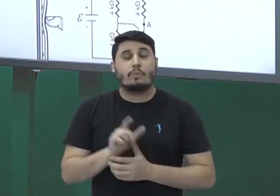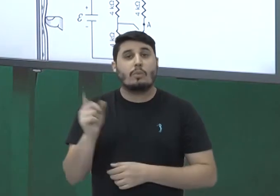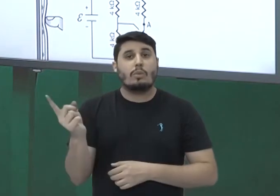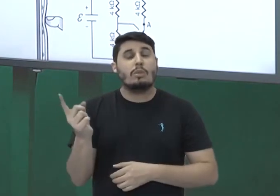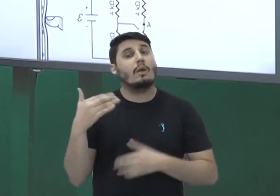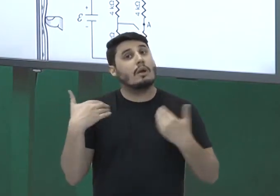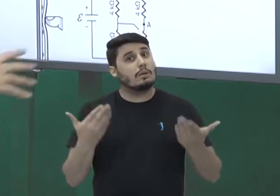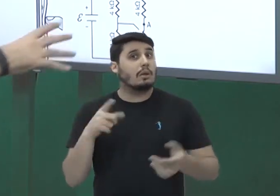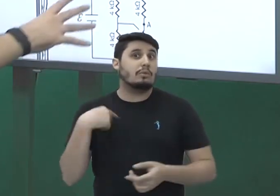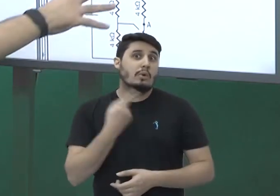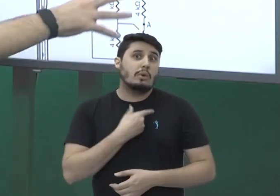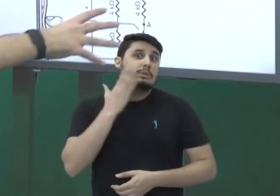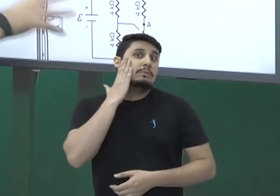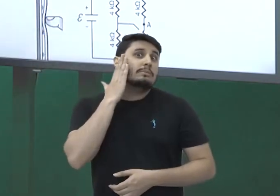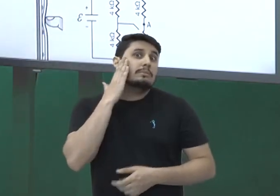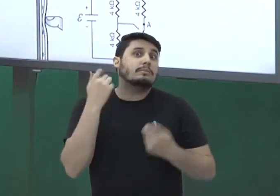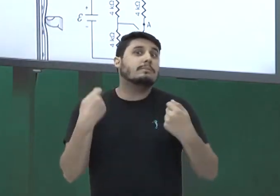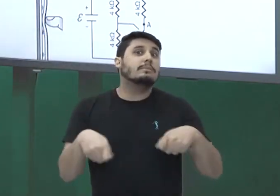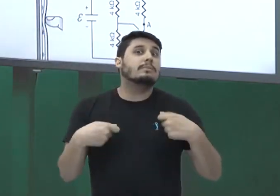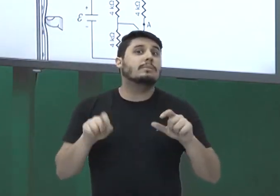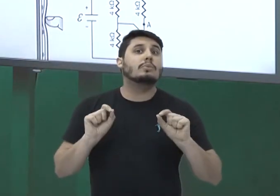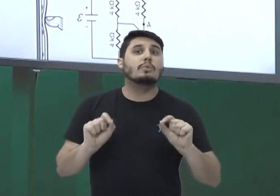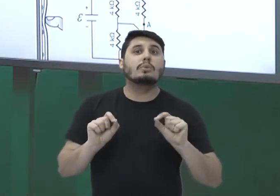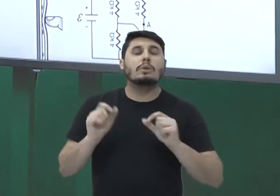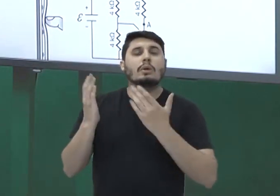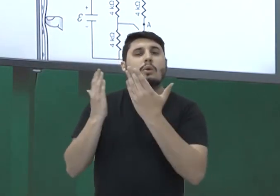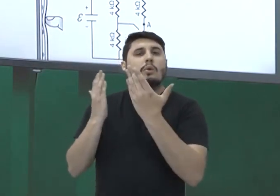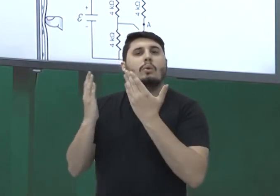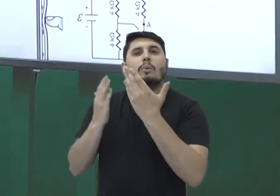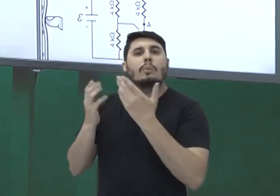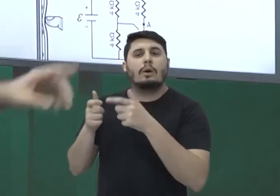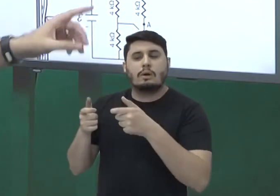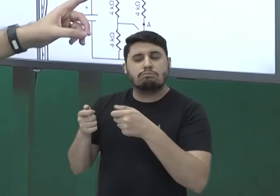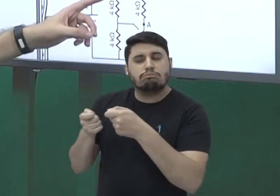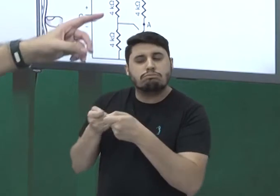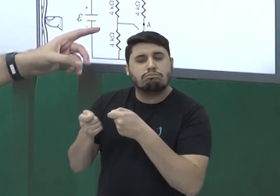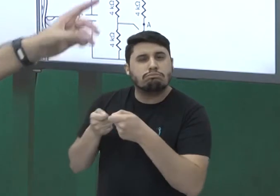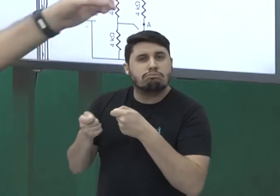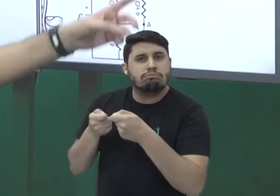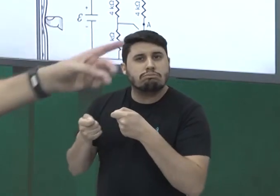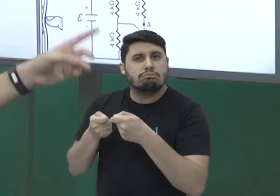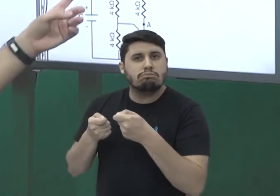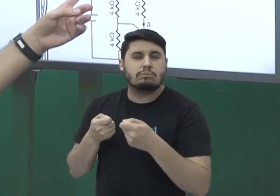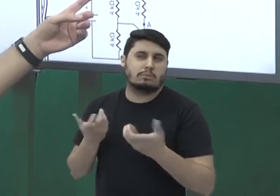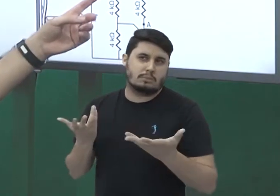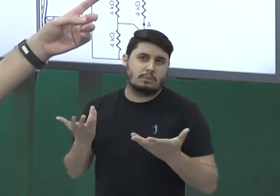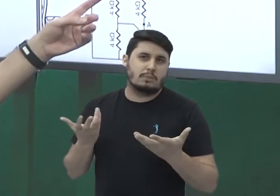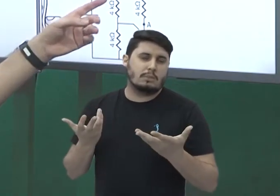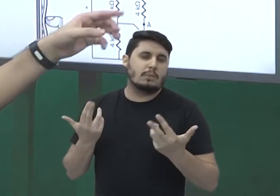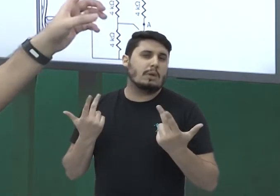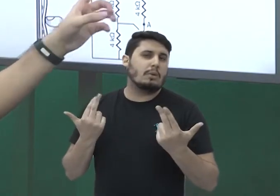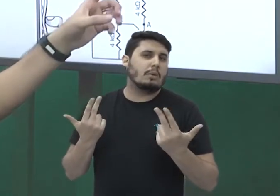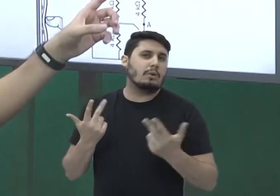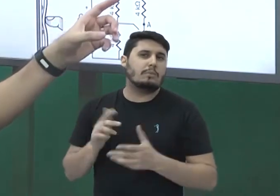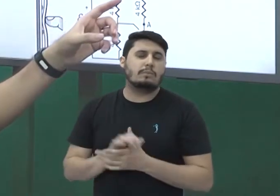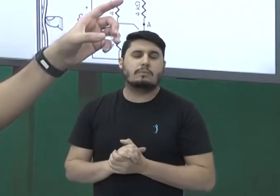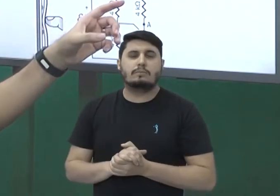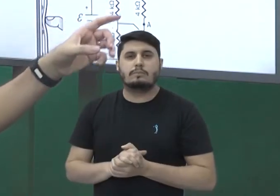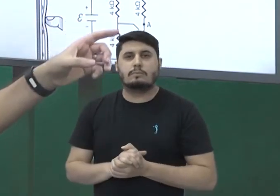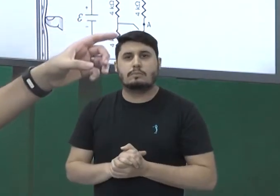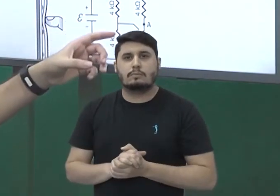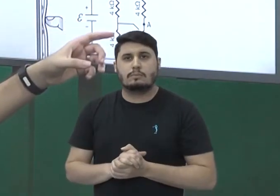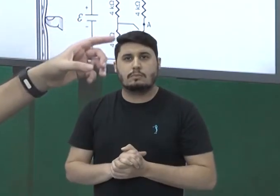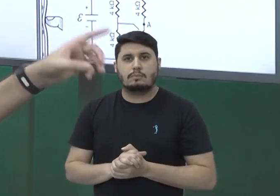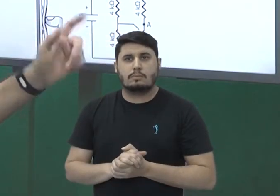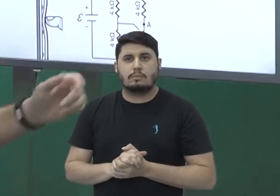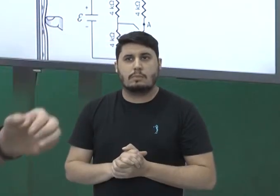né, essa associação de resistores. É como se eu estivesse pegando todos eles, com exceção de um deles, como eu